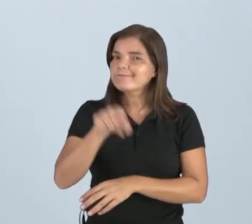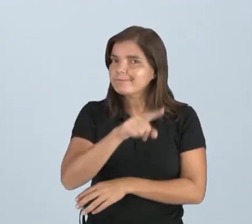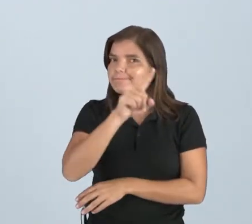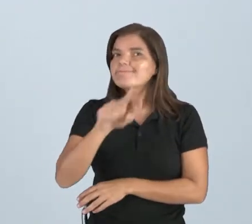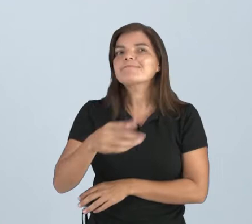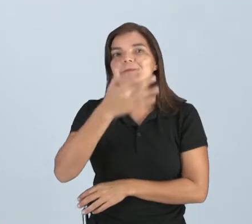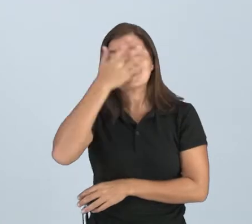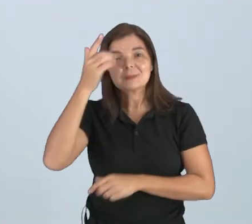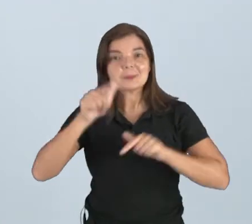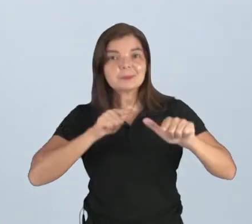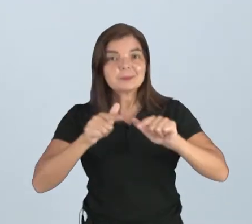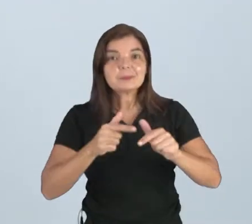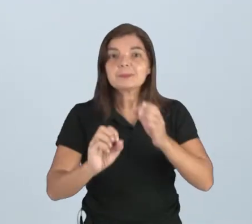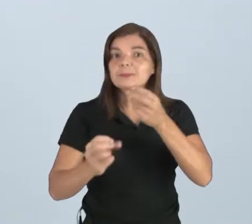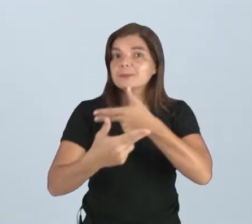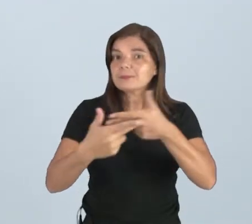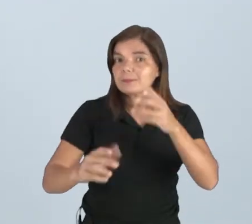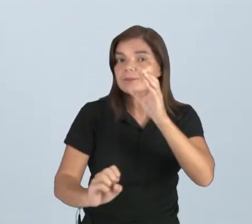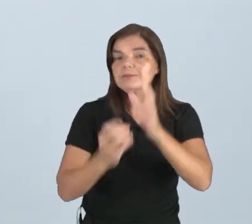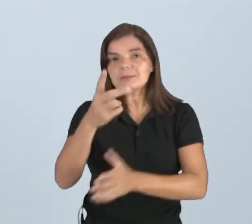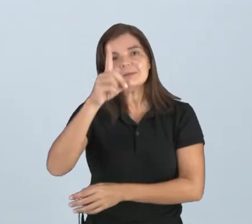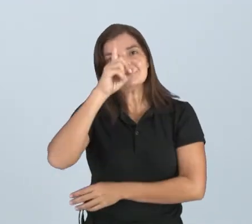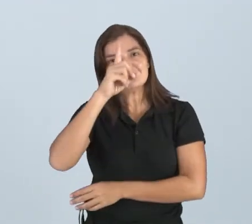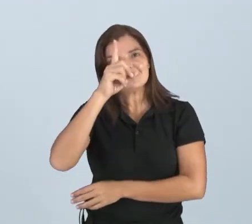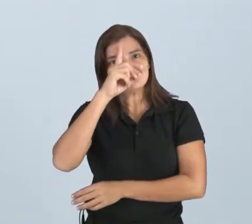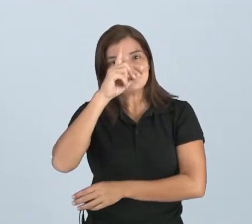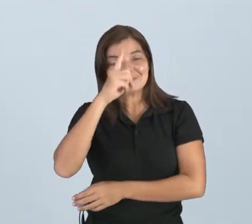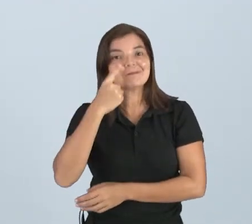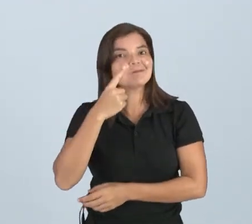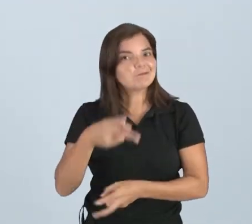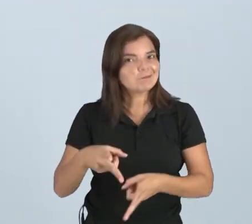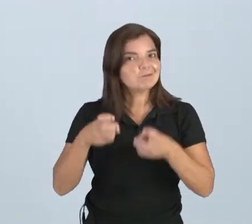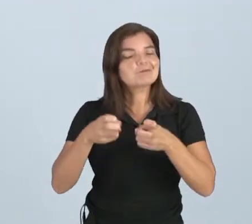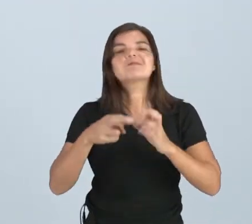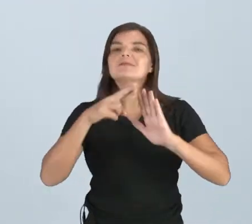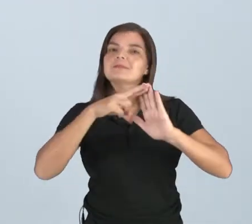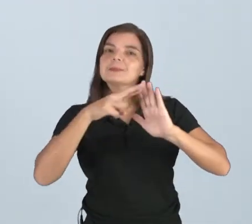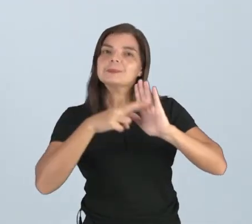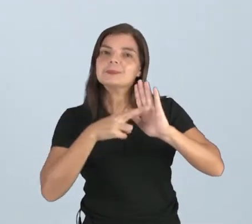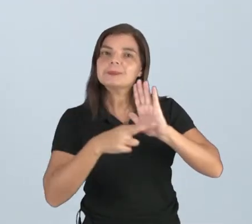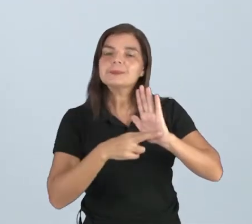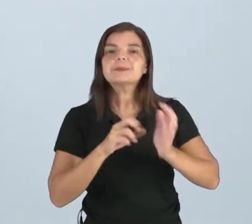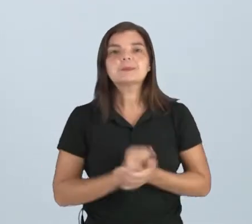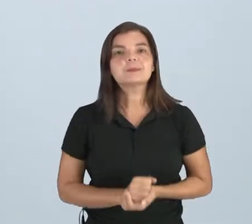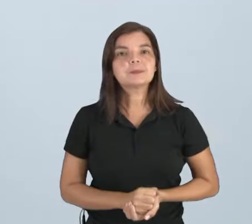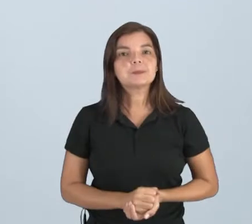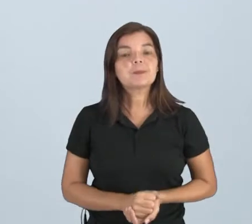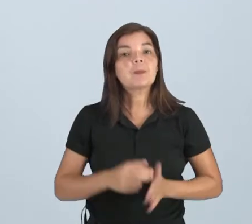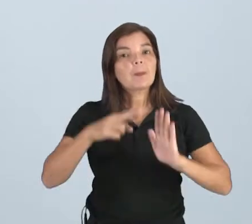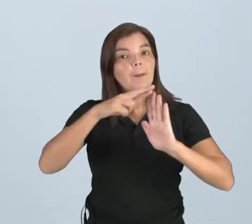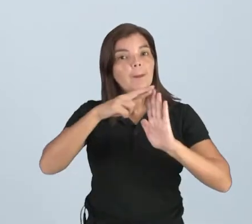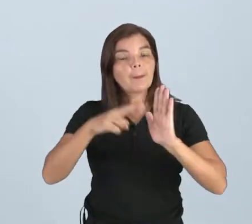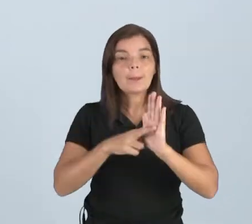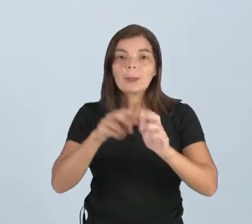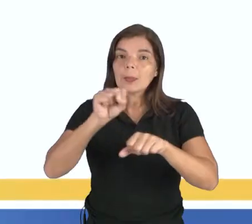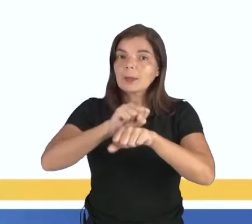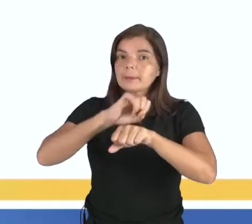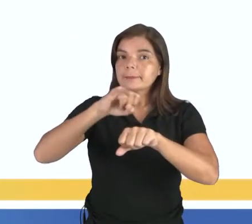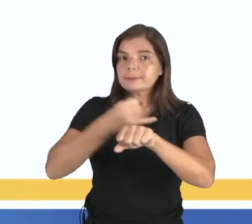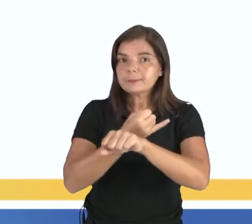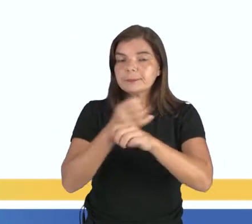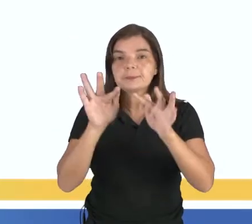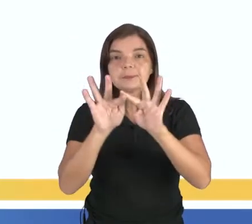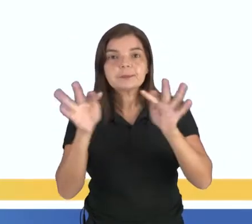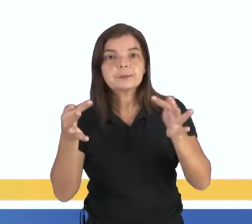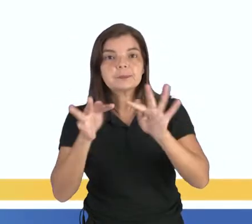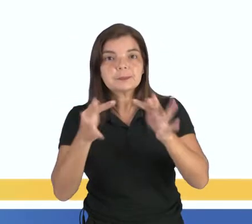situações cotidianas também nos pregam peças. Então, vamos às regras. Regras para os sujeitos simples. Quando